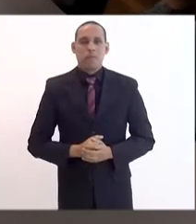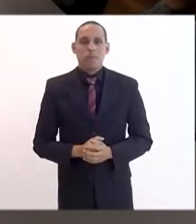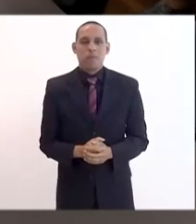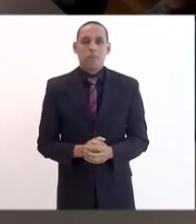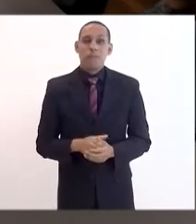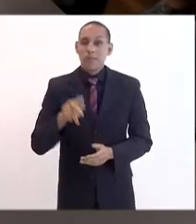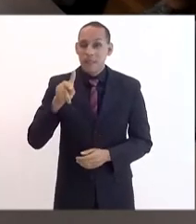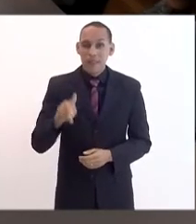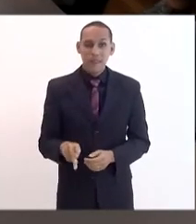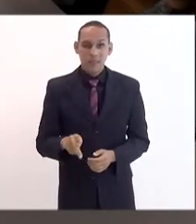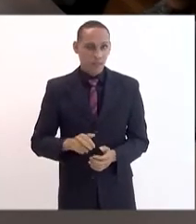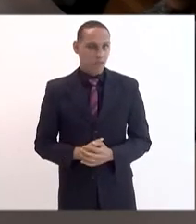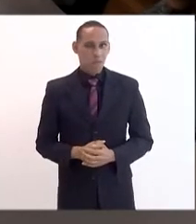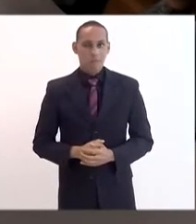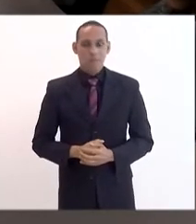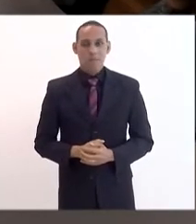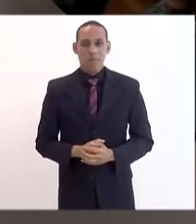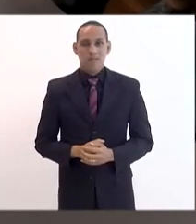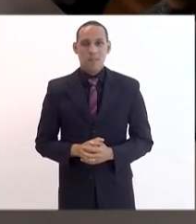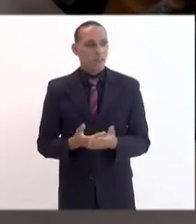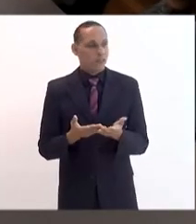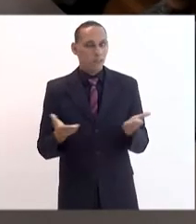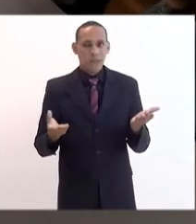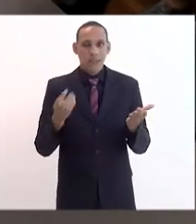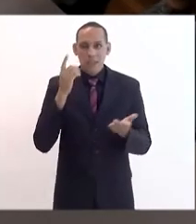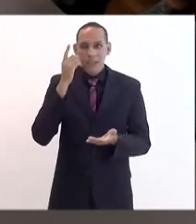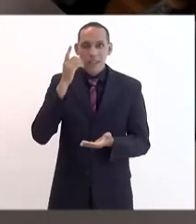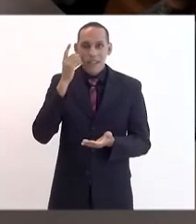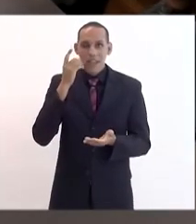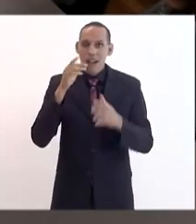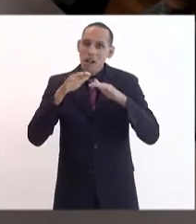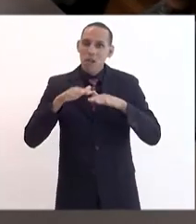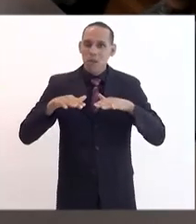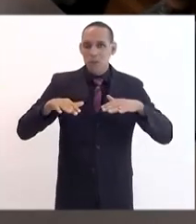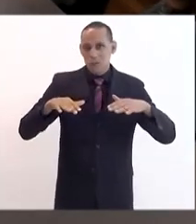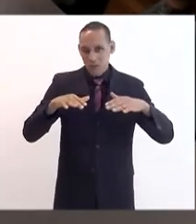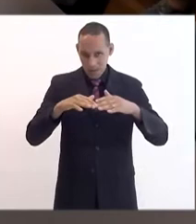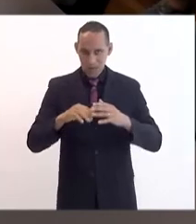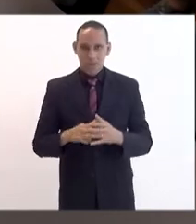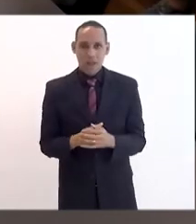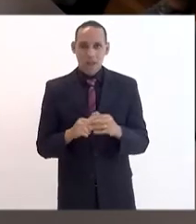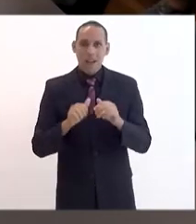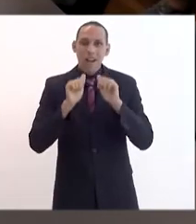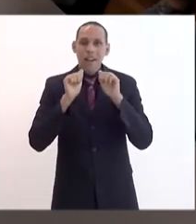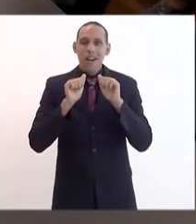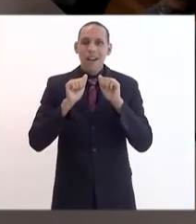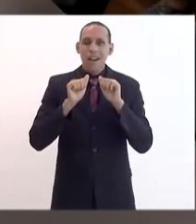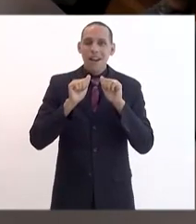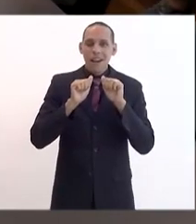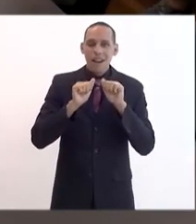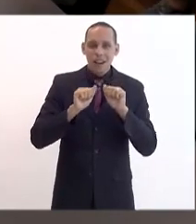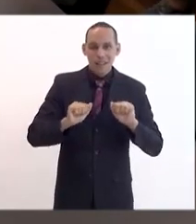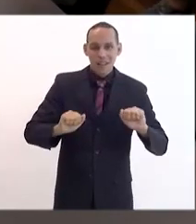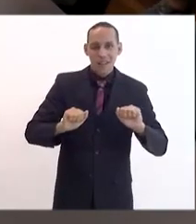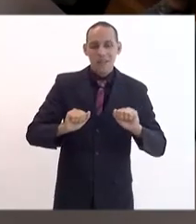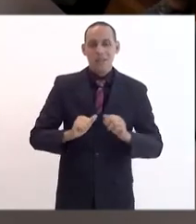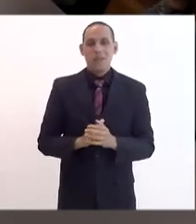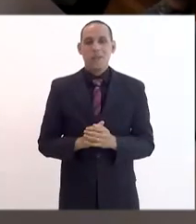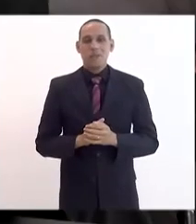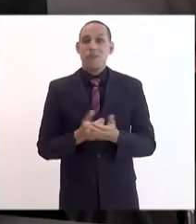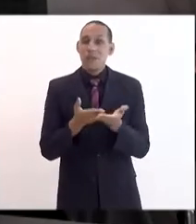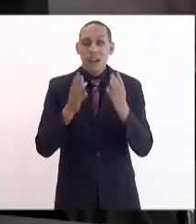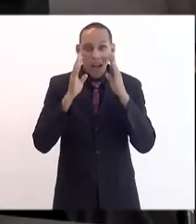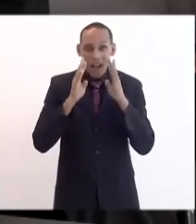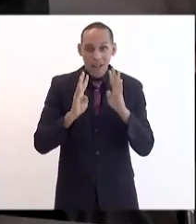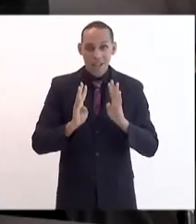Senhor presidente, senhores deputados, todos os assessores e assessoras aqui presentes, quem nos assiste pela